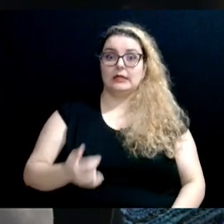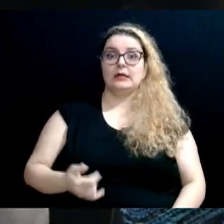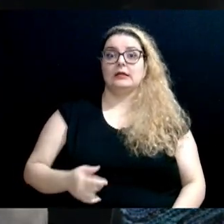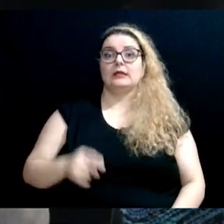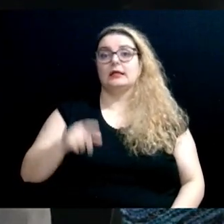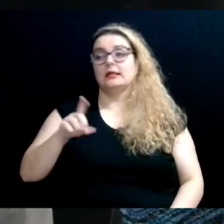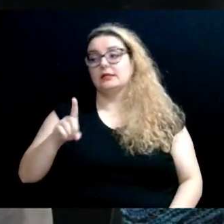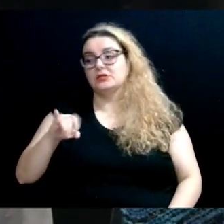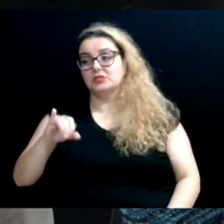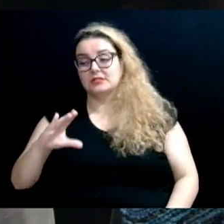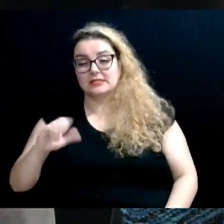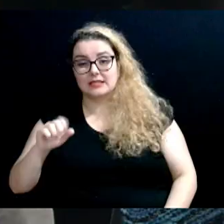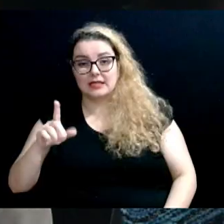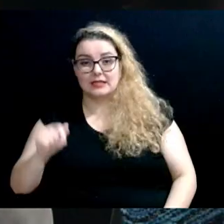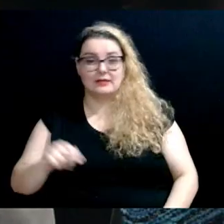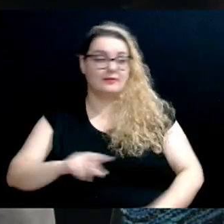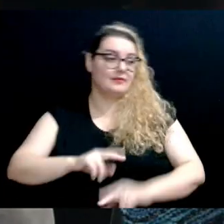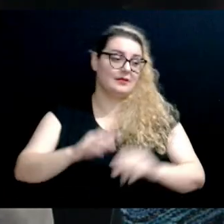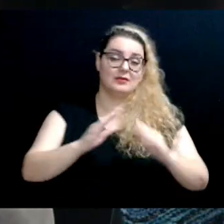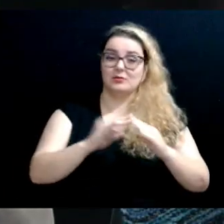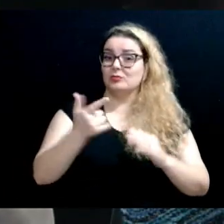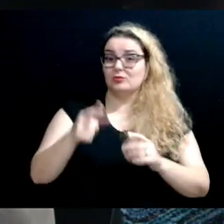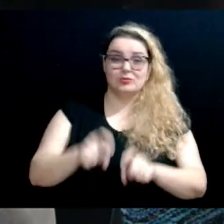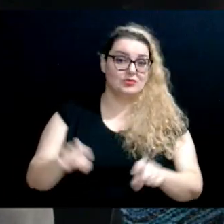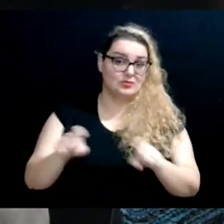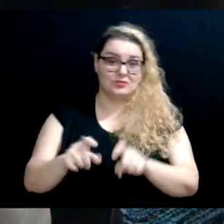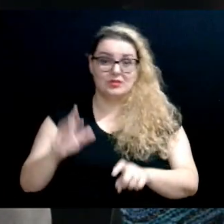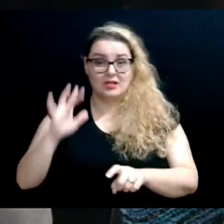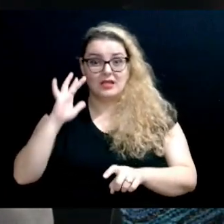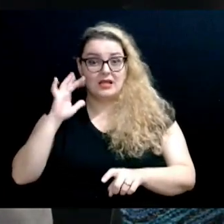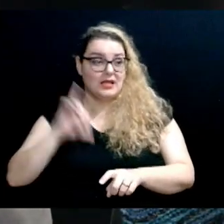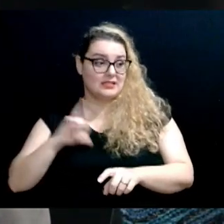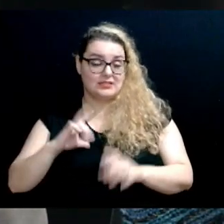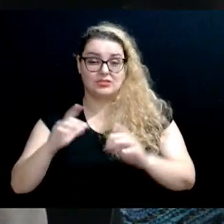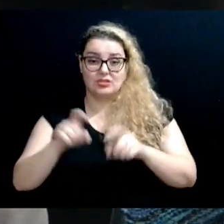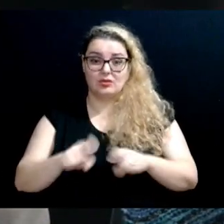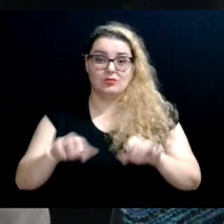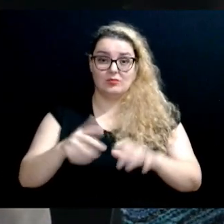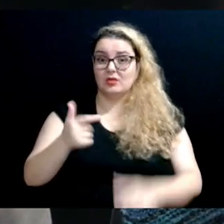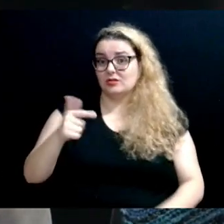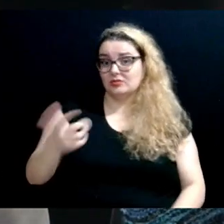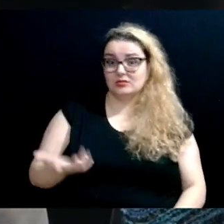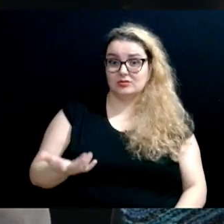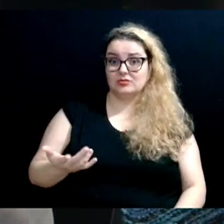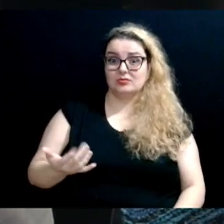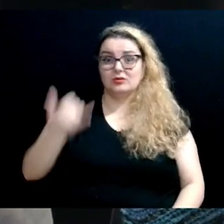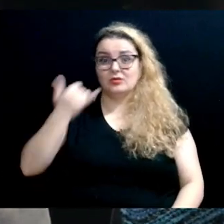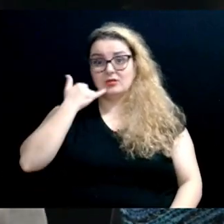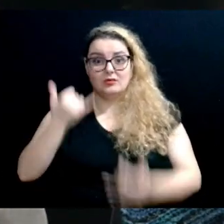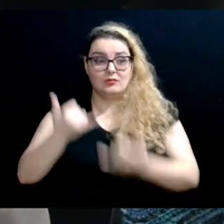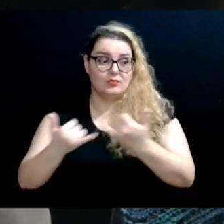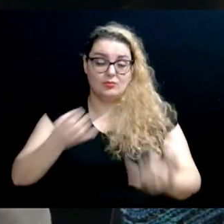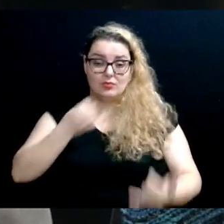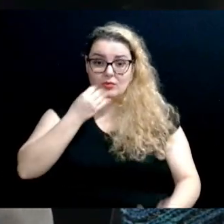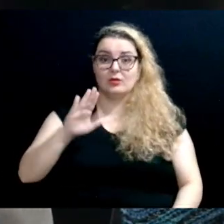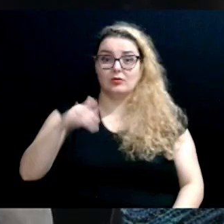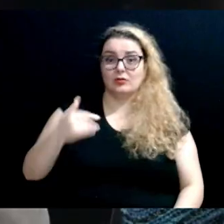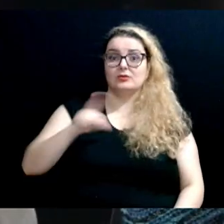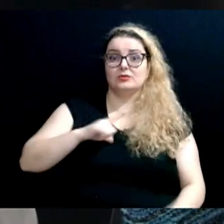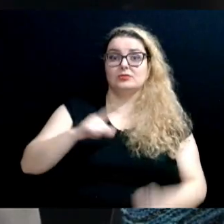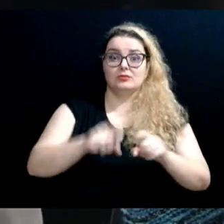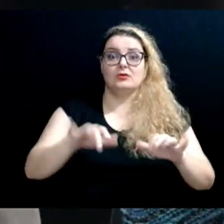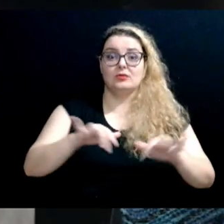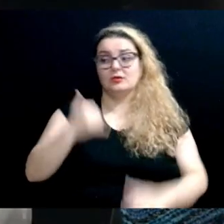muitas casas não tinham nem computador, as que tinham computador às vezes não tinham uma linha telefônica boa, e quando tinha computador e linha telefônica a pessoa